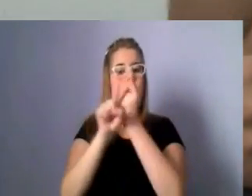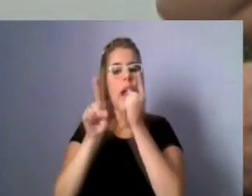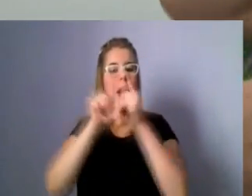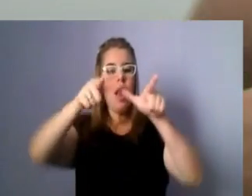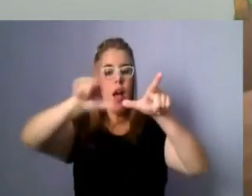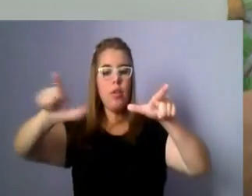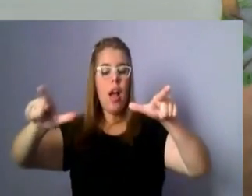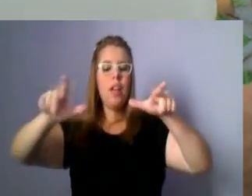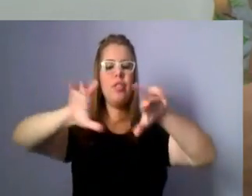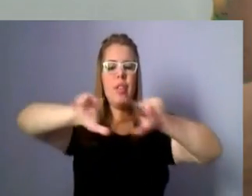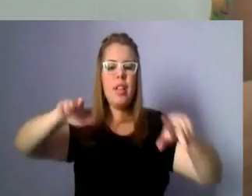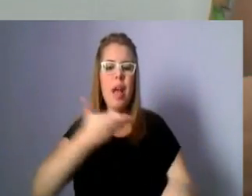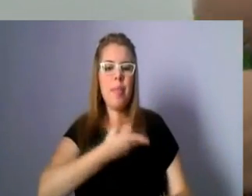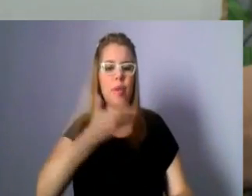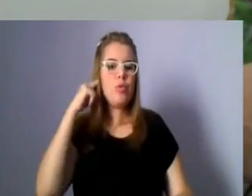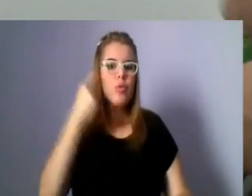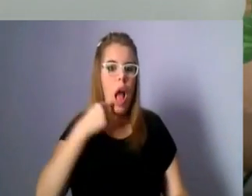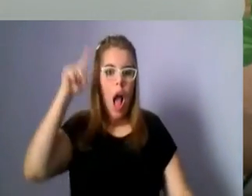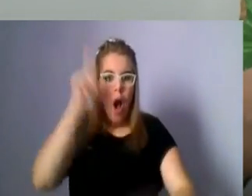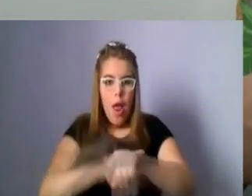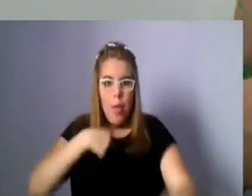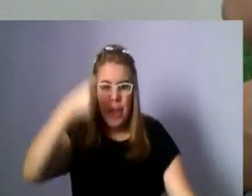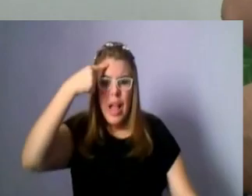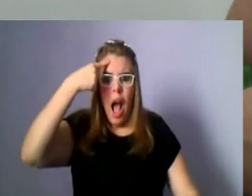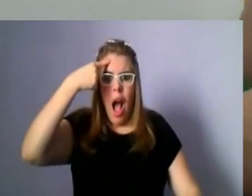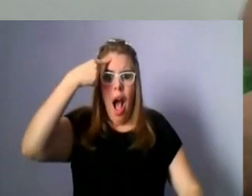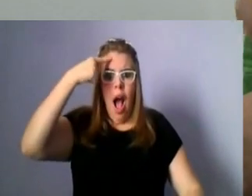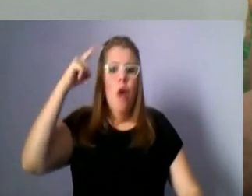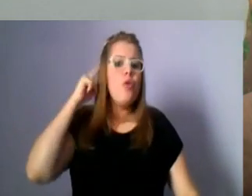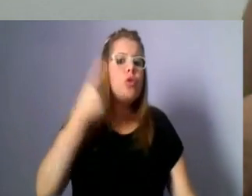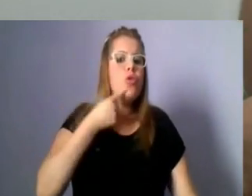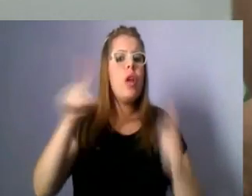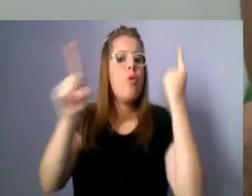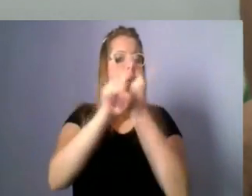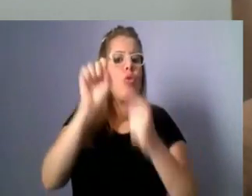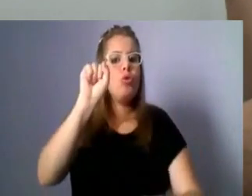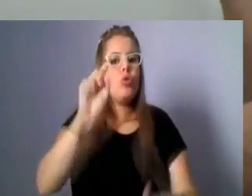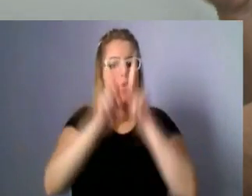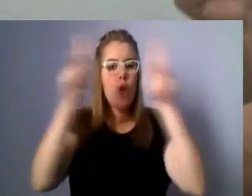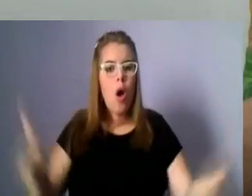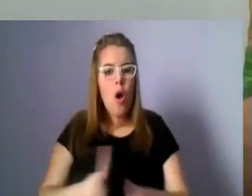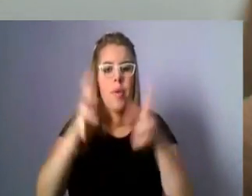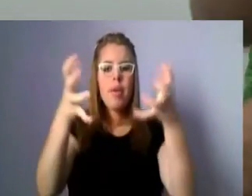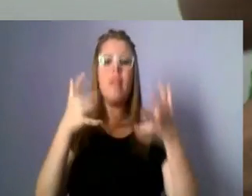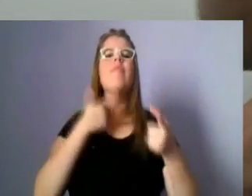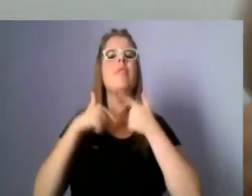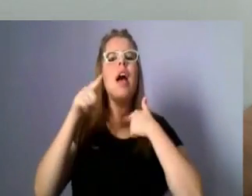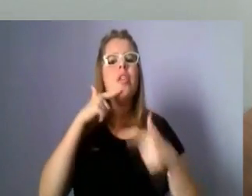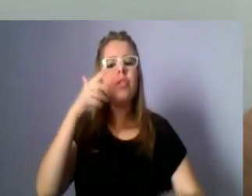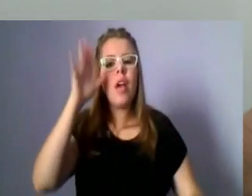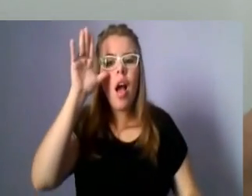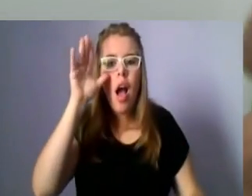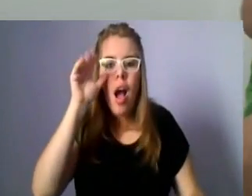Rosário com vários amigos surdos. E na hora assim, eu pensei, será que são os surdos que eu vejo no shopping? Né? Eu quero ir lá, e